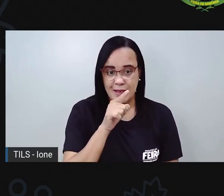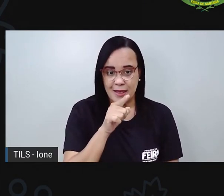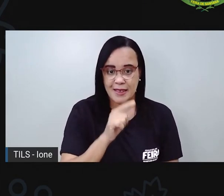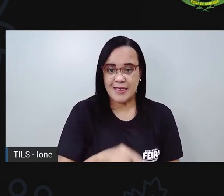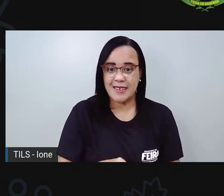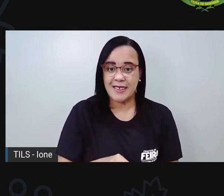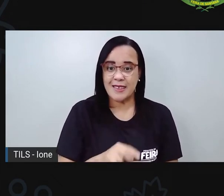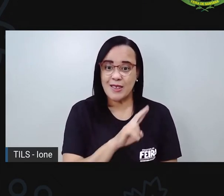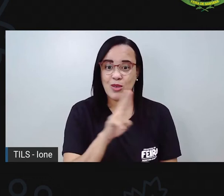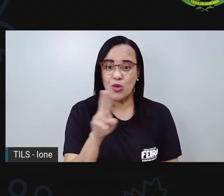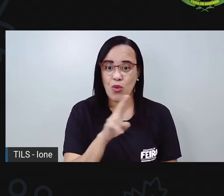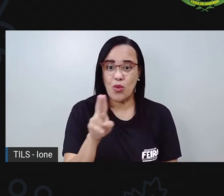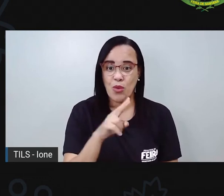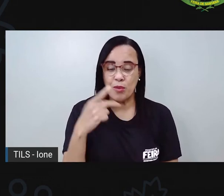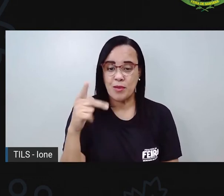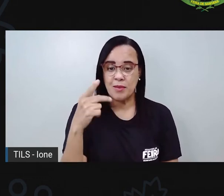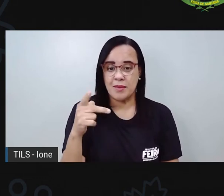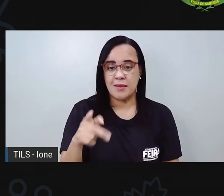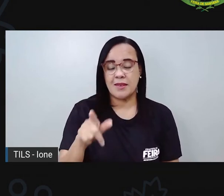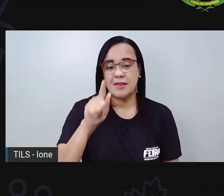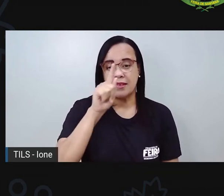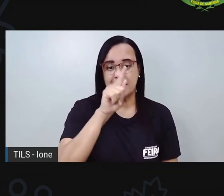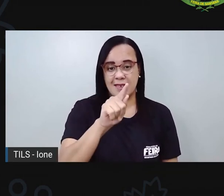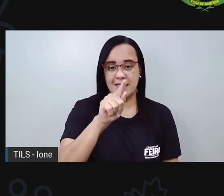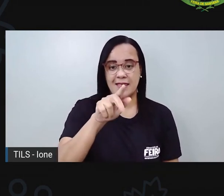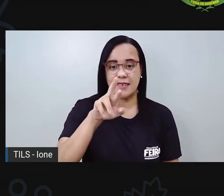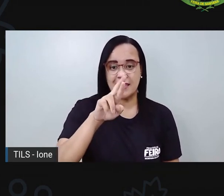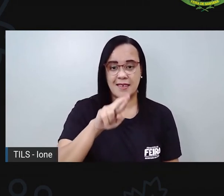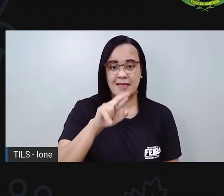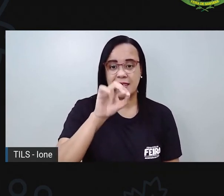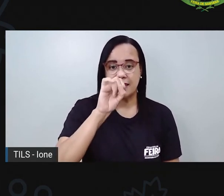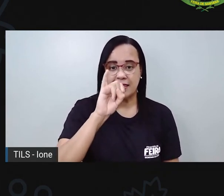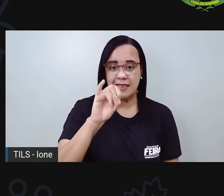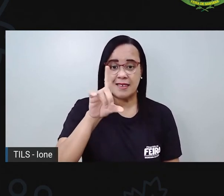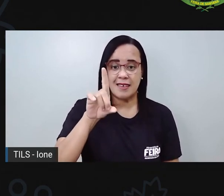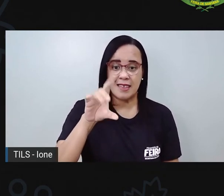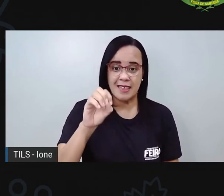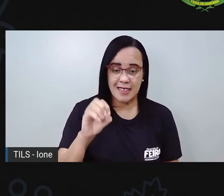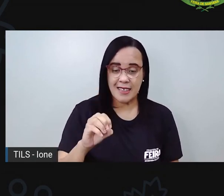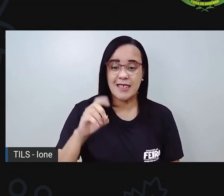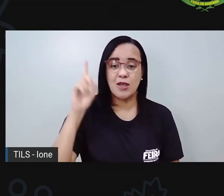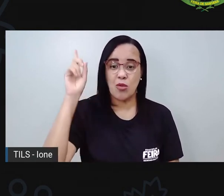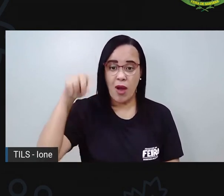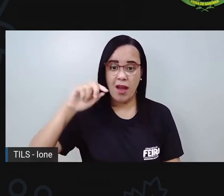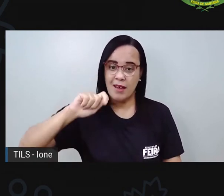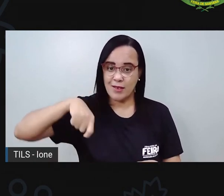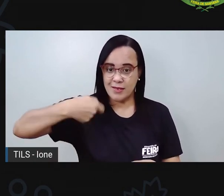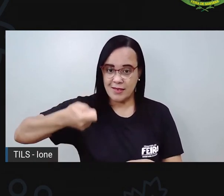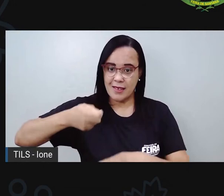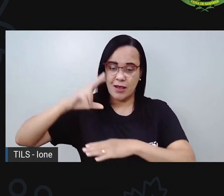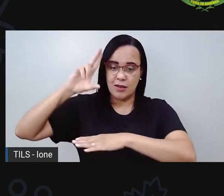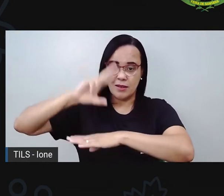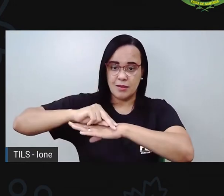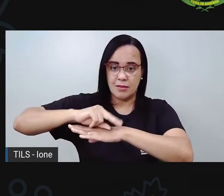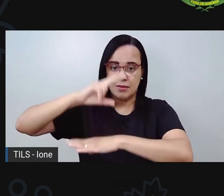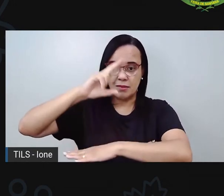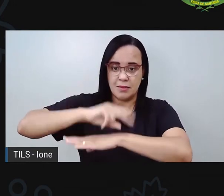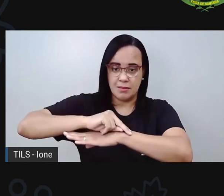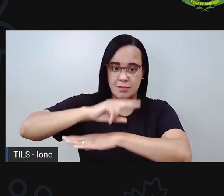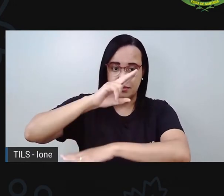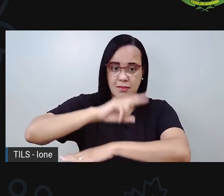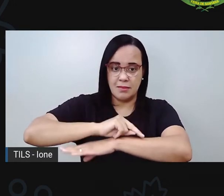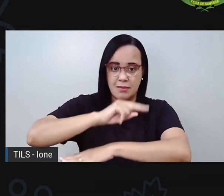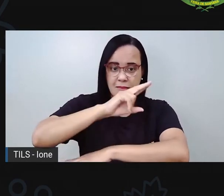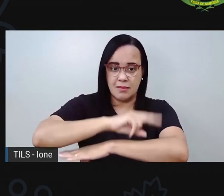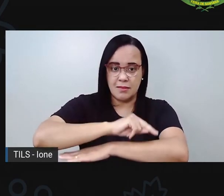o grilo o grilo Pessoal vocês sabiam que o grilo